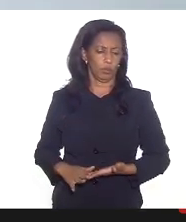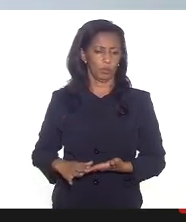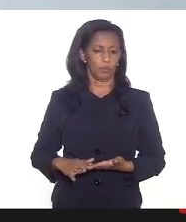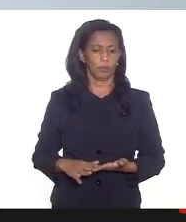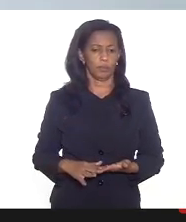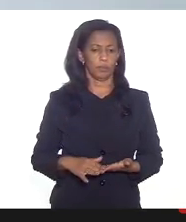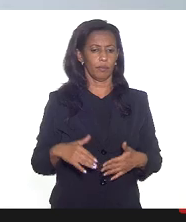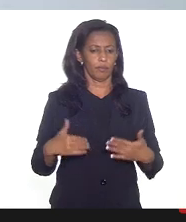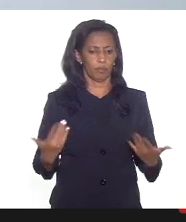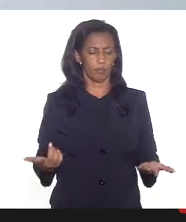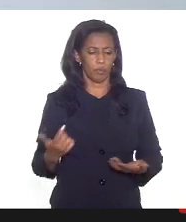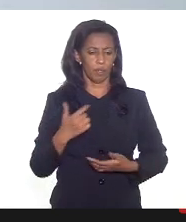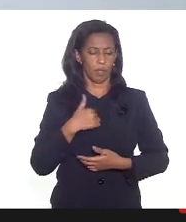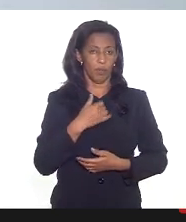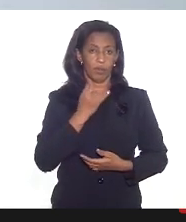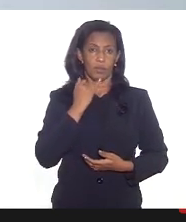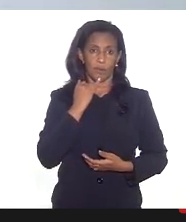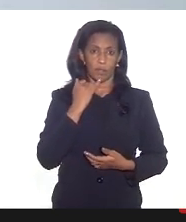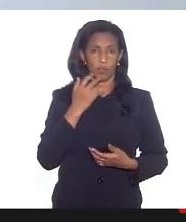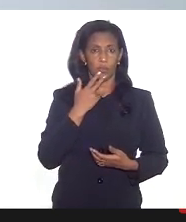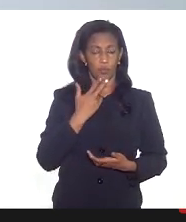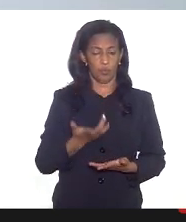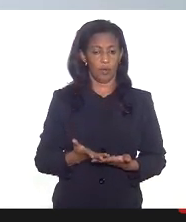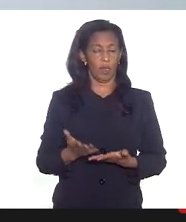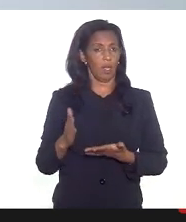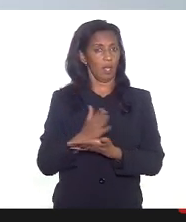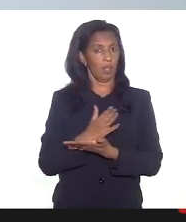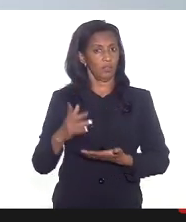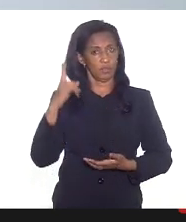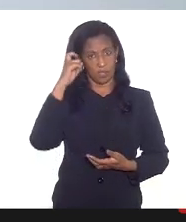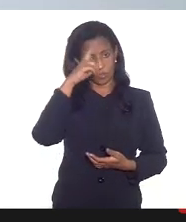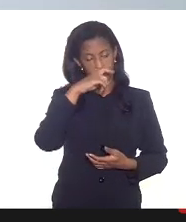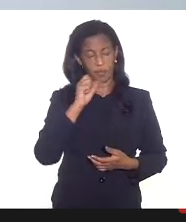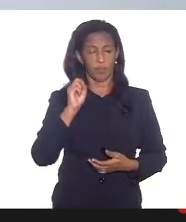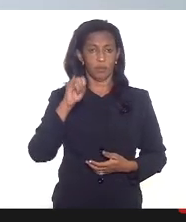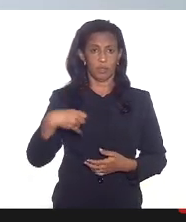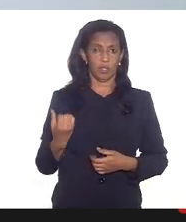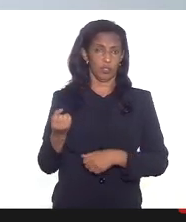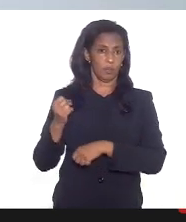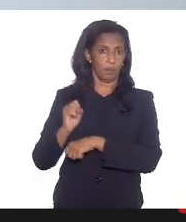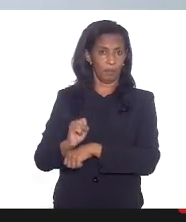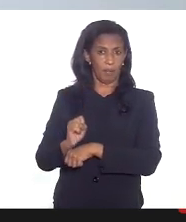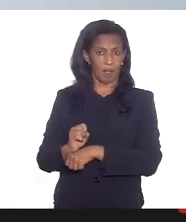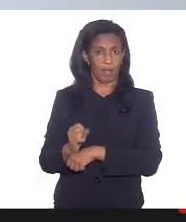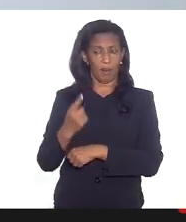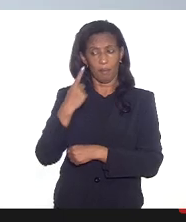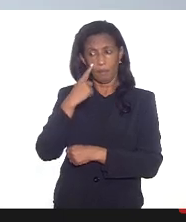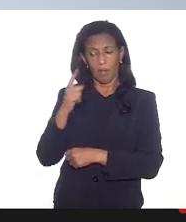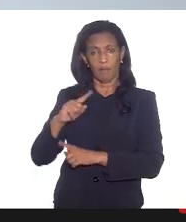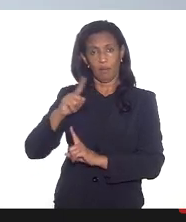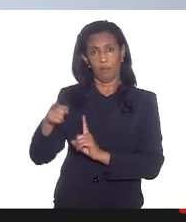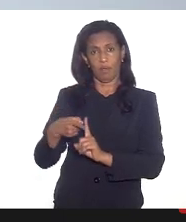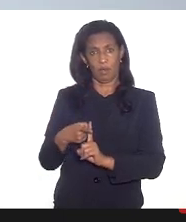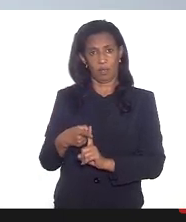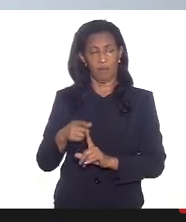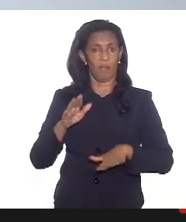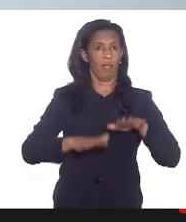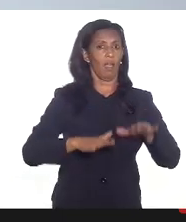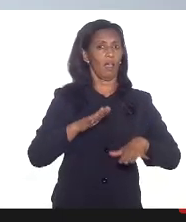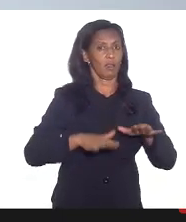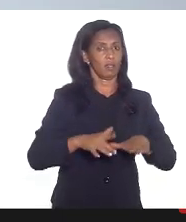da atenção primária e eu infelizmente vou falar que às vezes é difícil sim a gente parar para fazer um atendimento de uma gestante